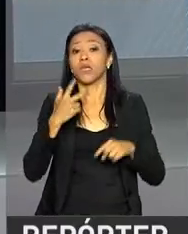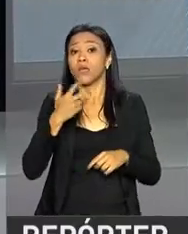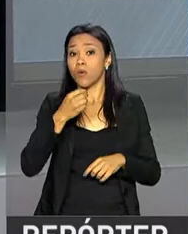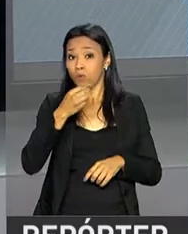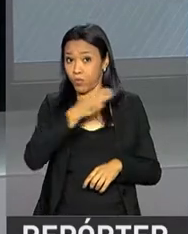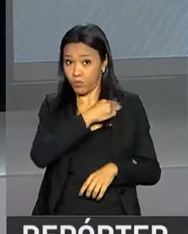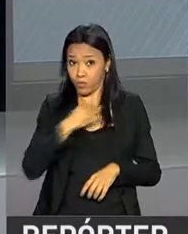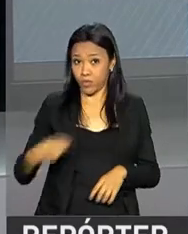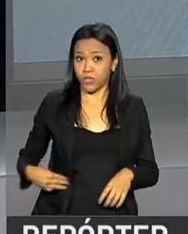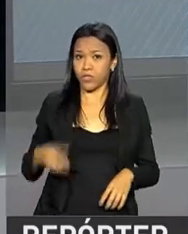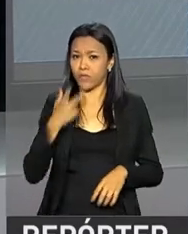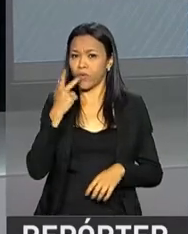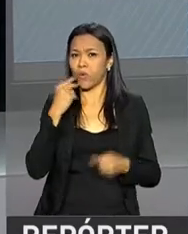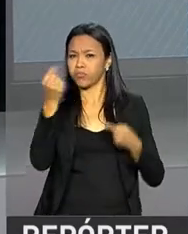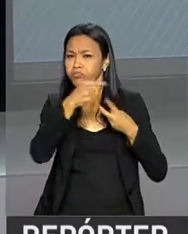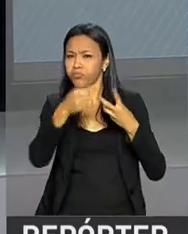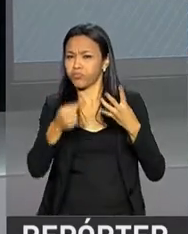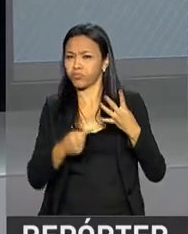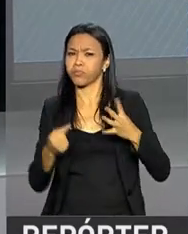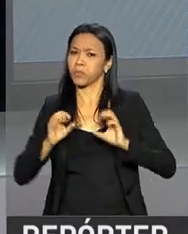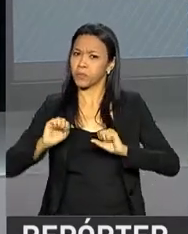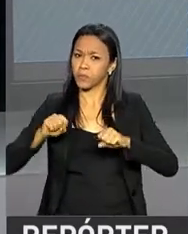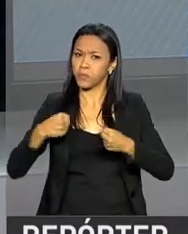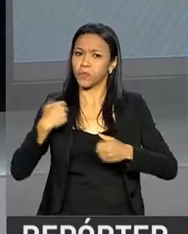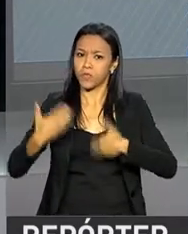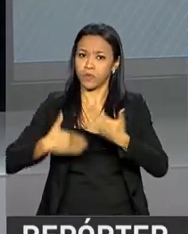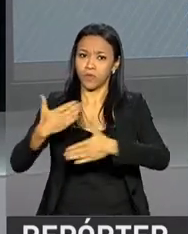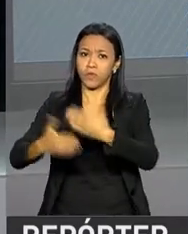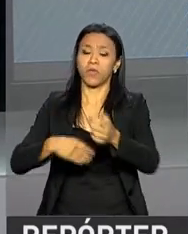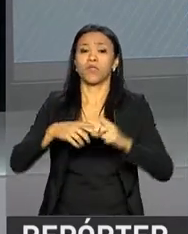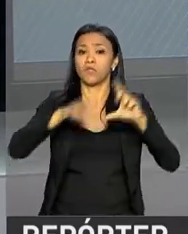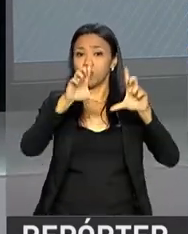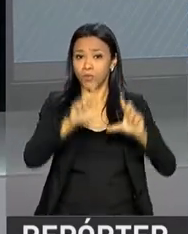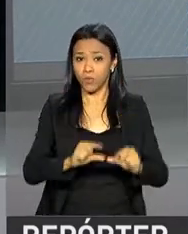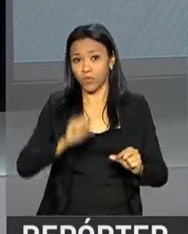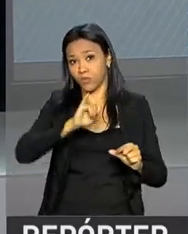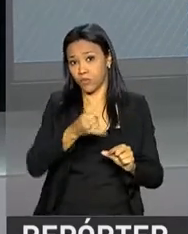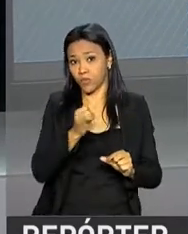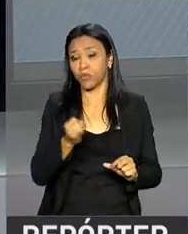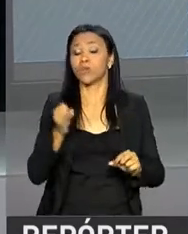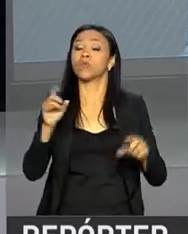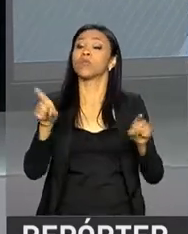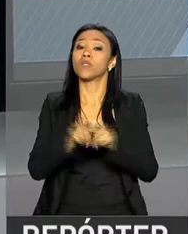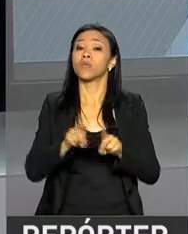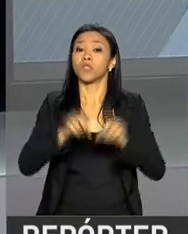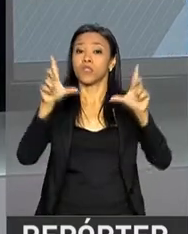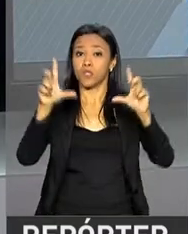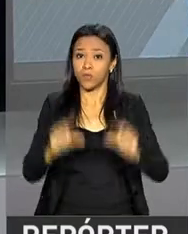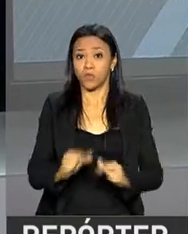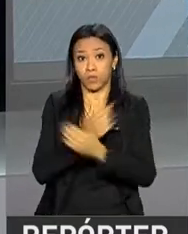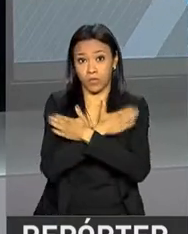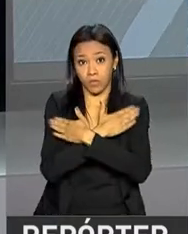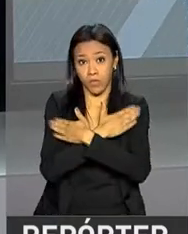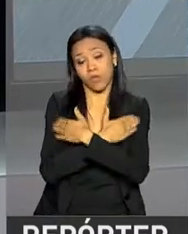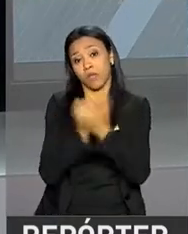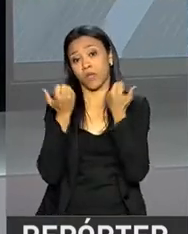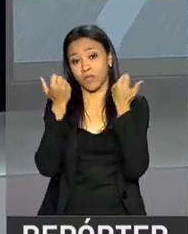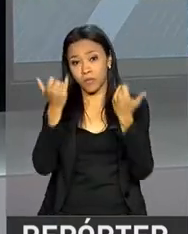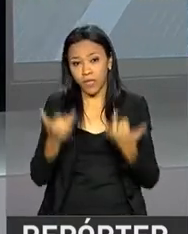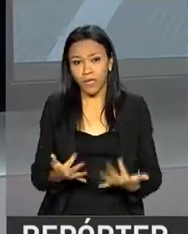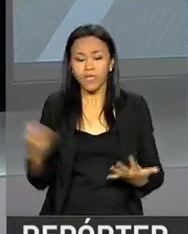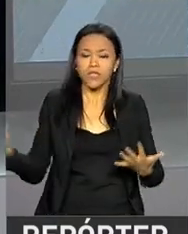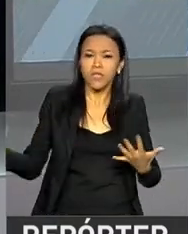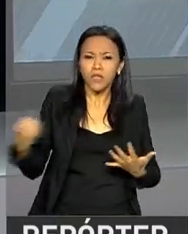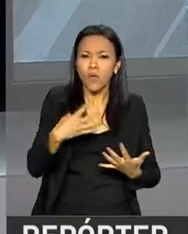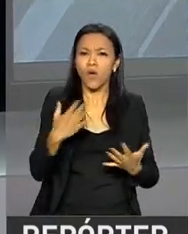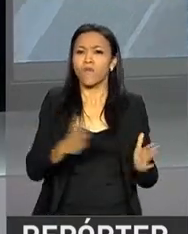indicadores, como o crescimento do comércio varejista, queda na taxa de juros e no desemprego, para justificar essa nova fase de retomada